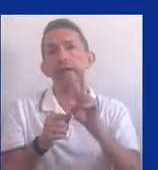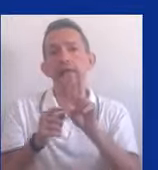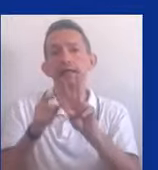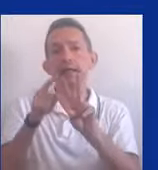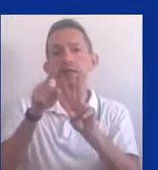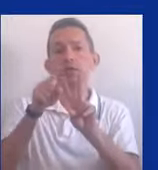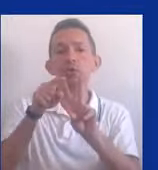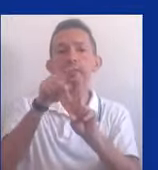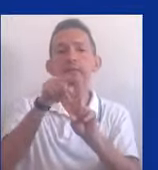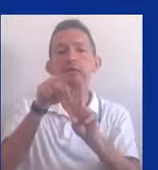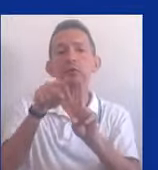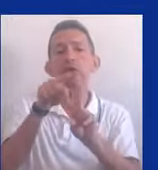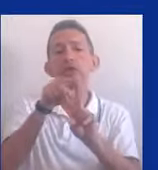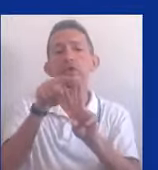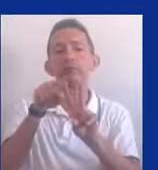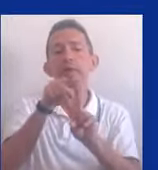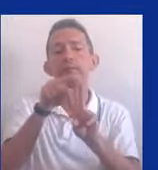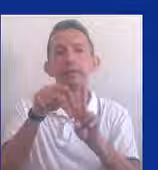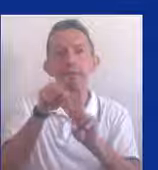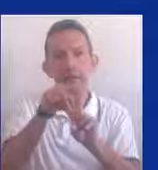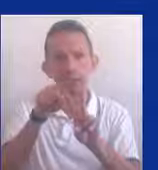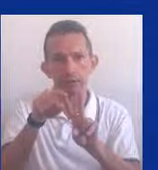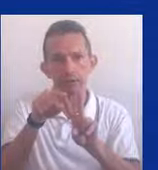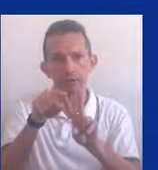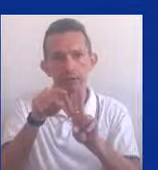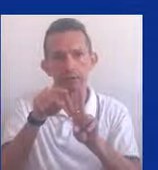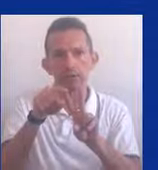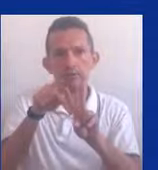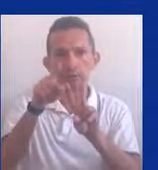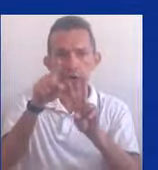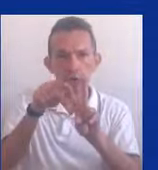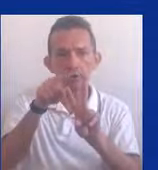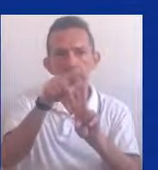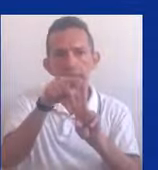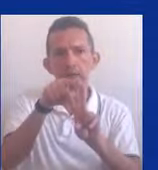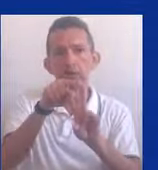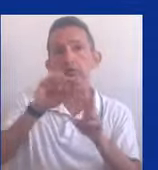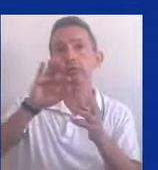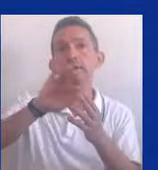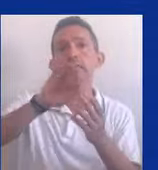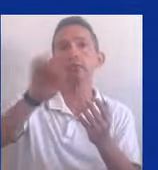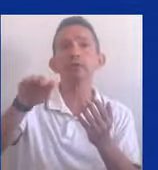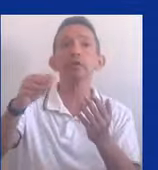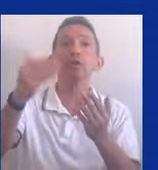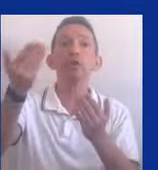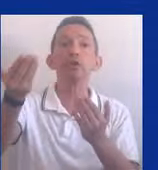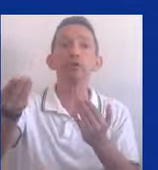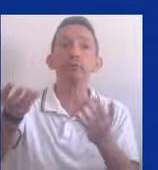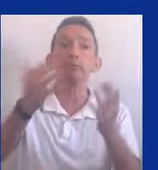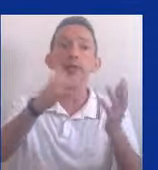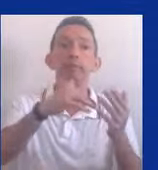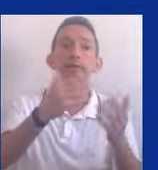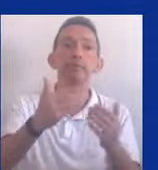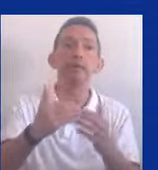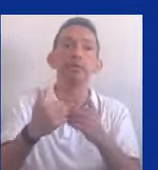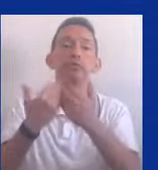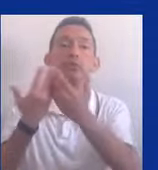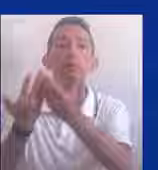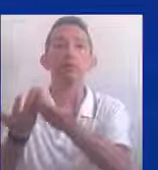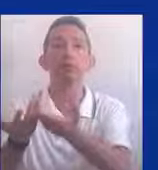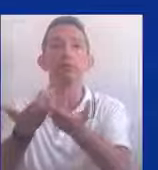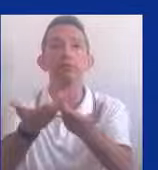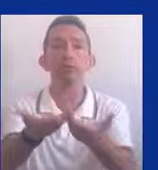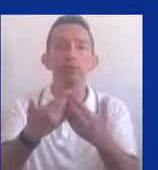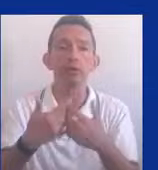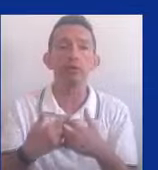Então, as únicas que não têm origem na membrana plasmática, mitocôndrias e plastos, todas as outras têm origem na membrana plasmática, de